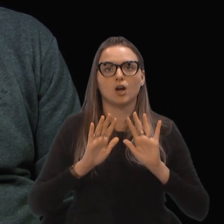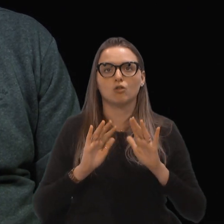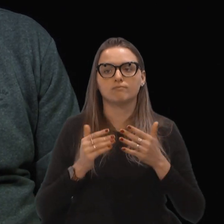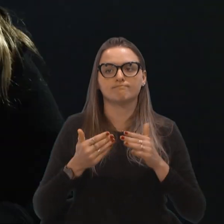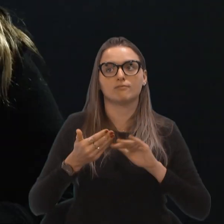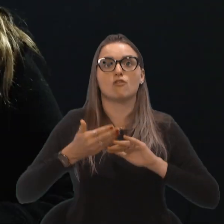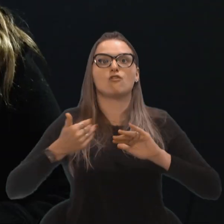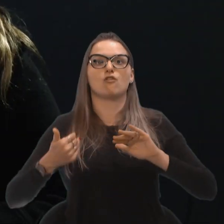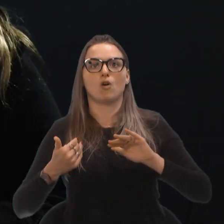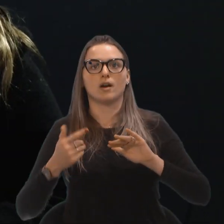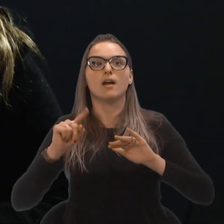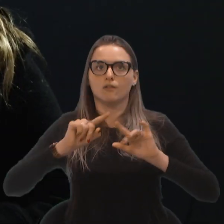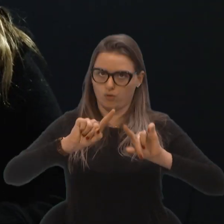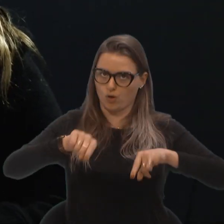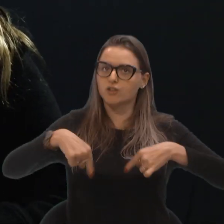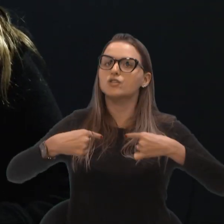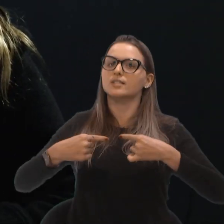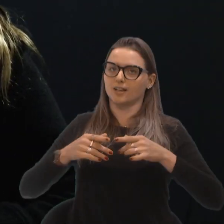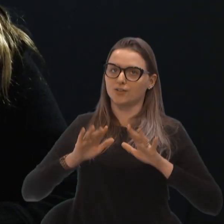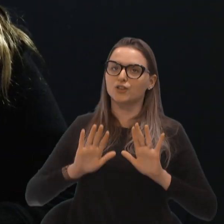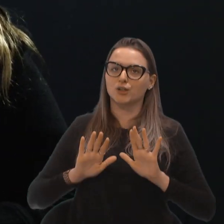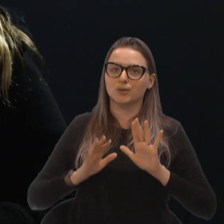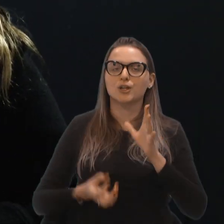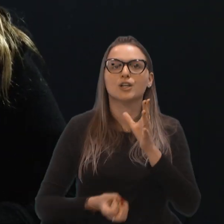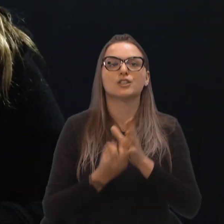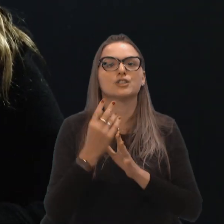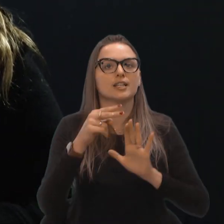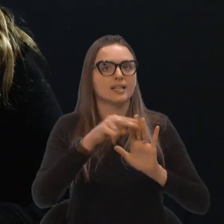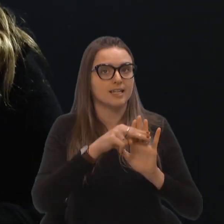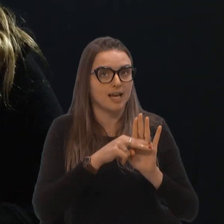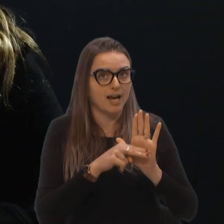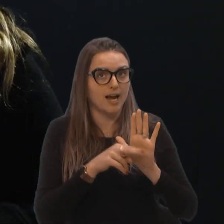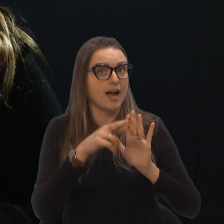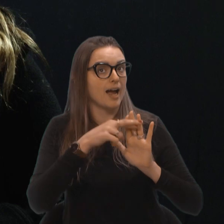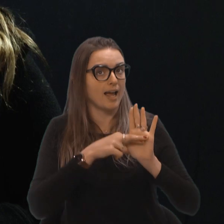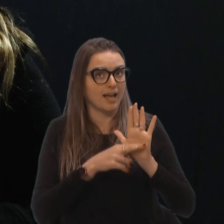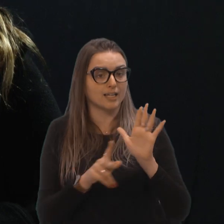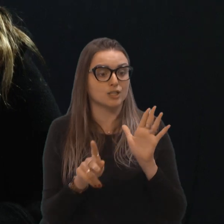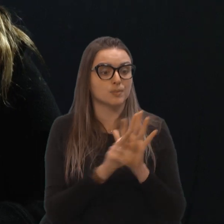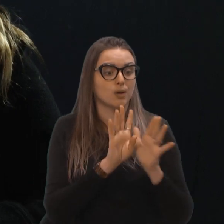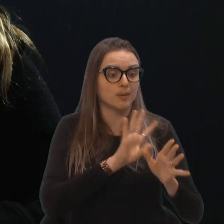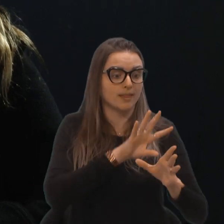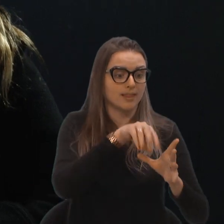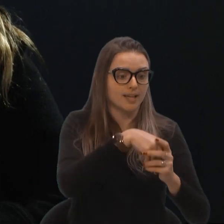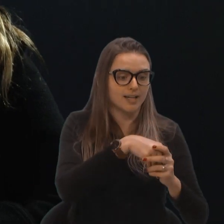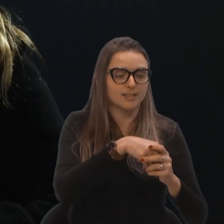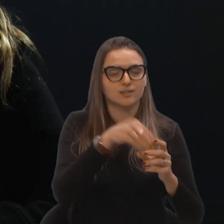ficou inerte. Então esse foi um grande desafio, de estabelecer medidas internas,